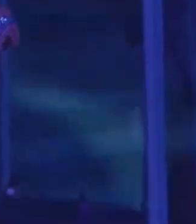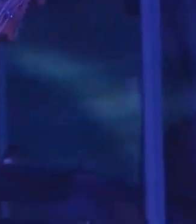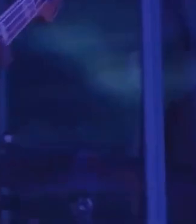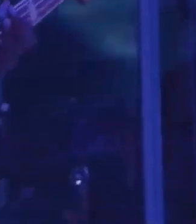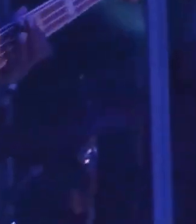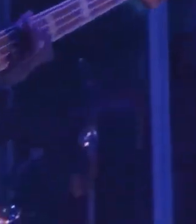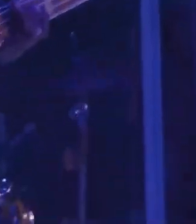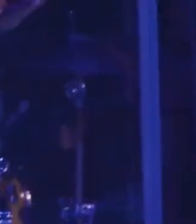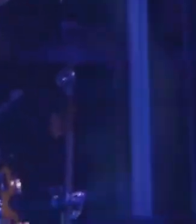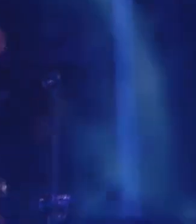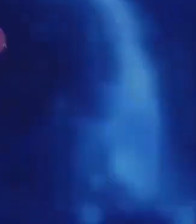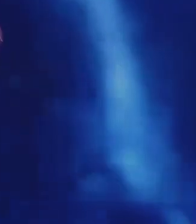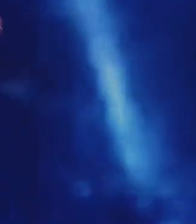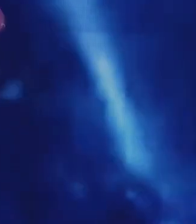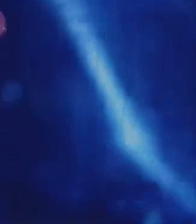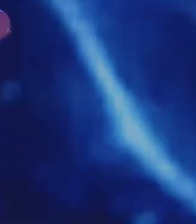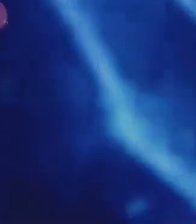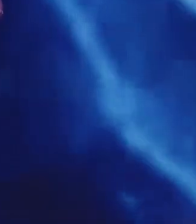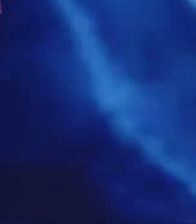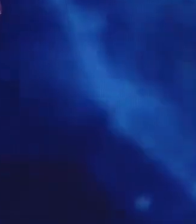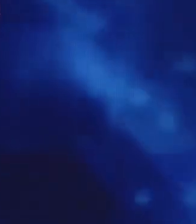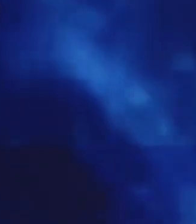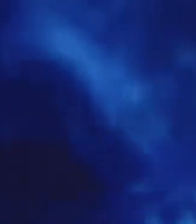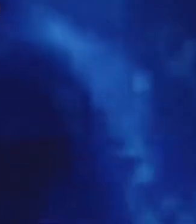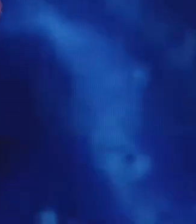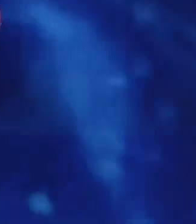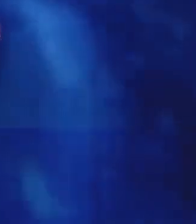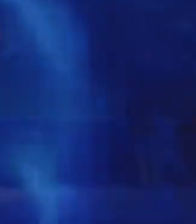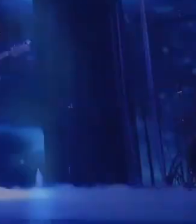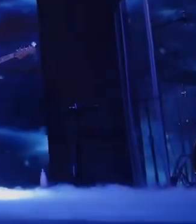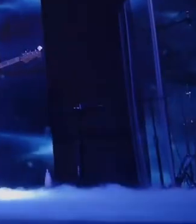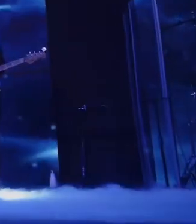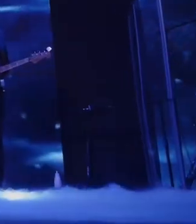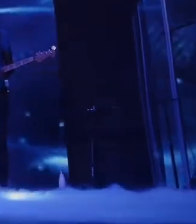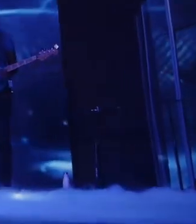de Deus se eu